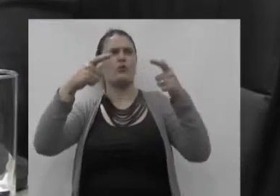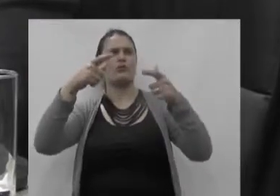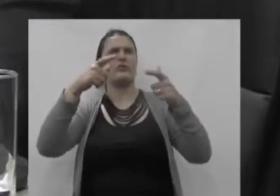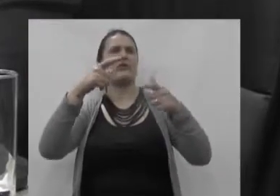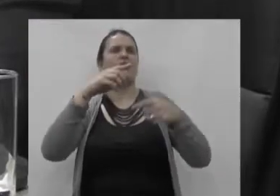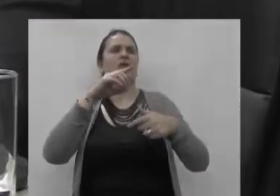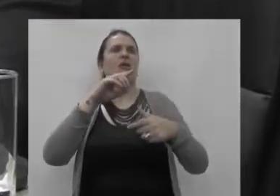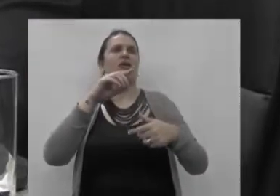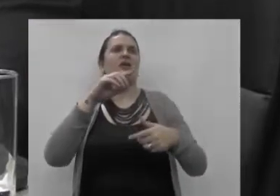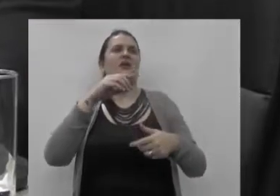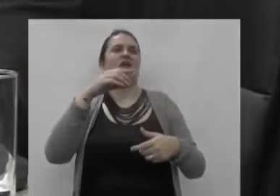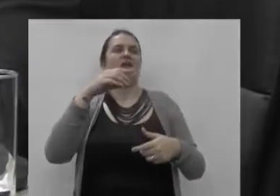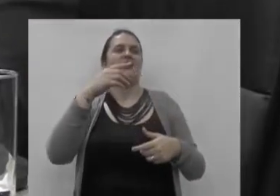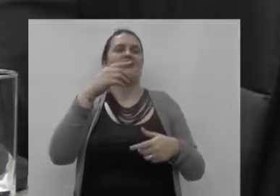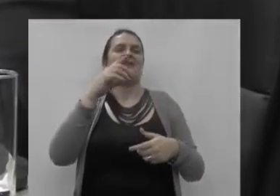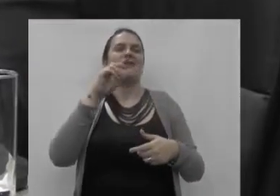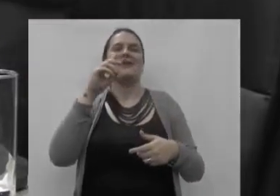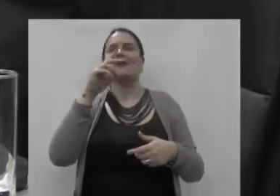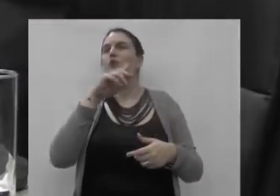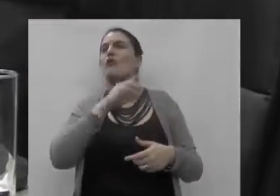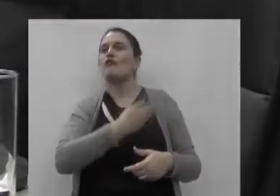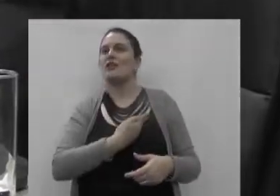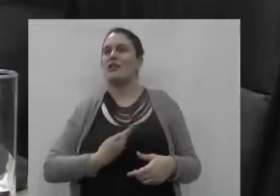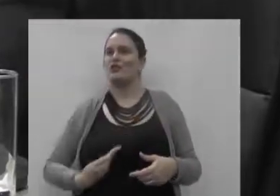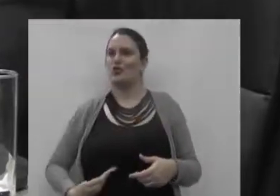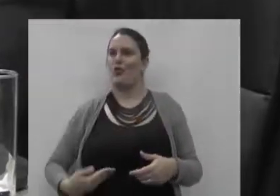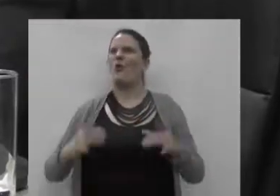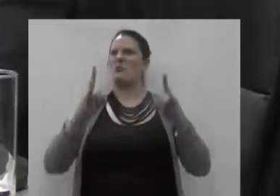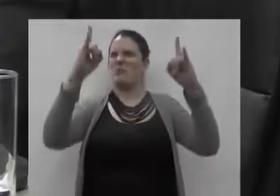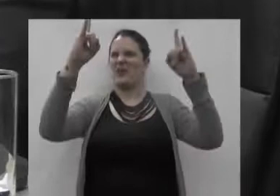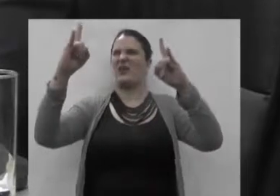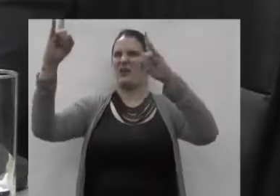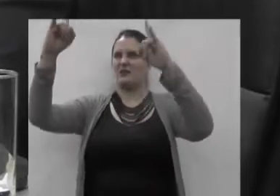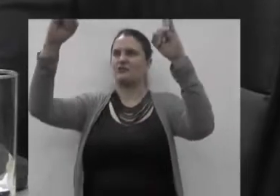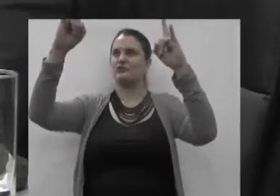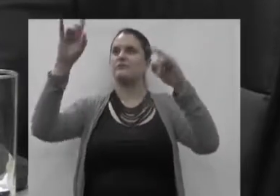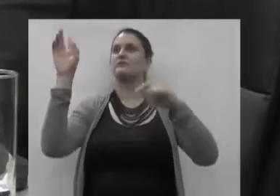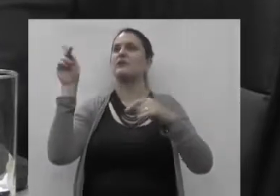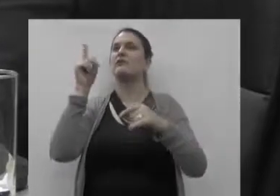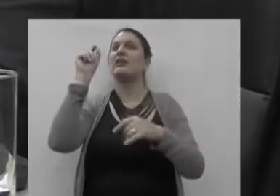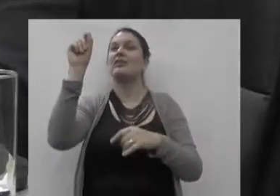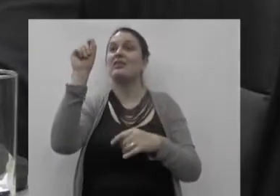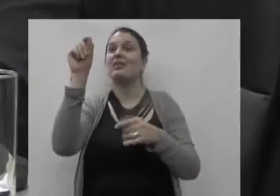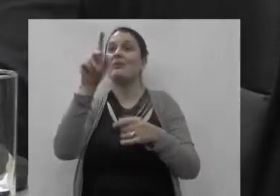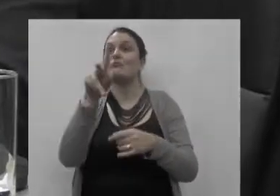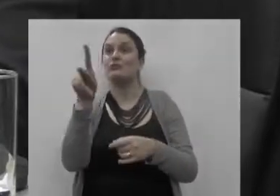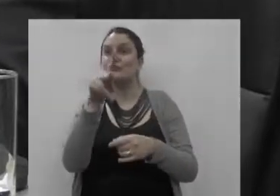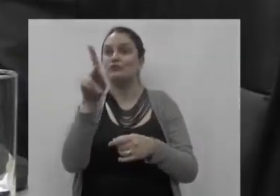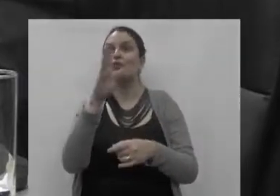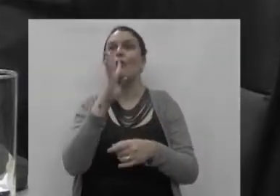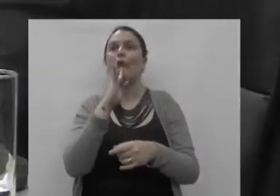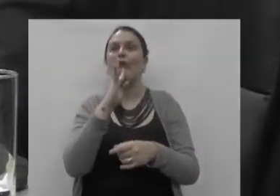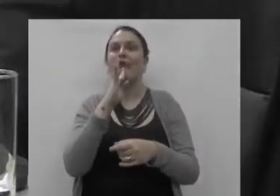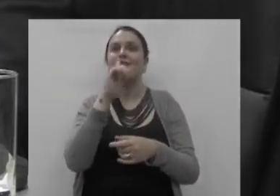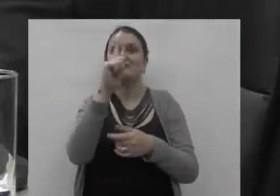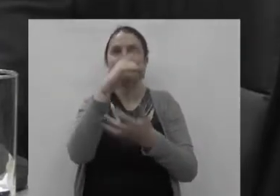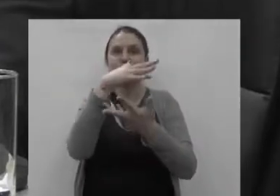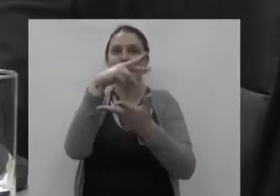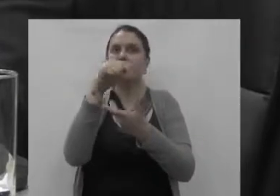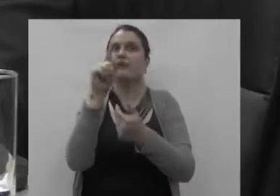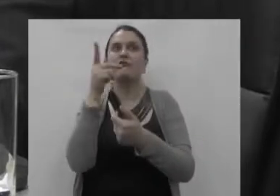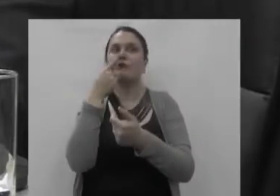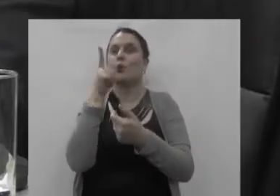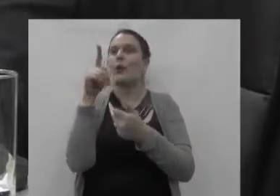Procópio. E a gente que é professor, gosta de astronomia, gosta também e conhece a parte de